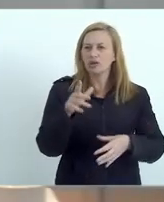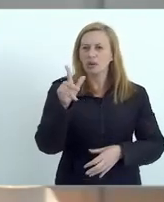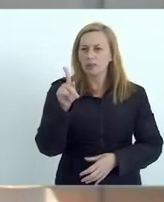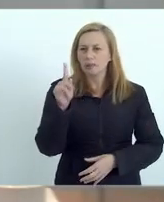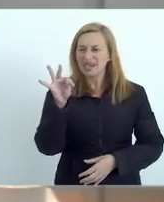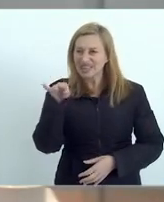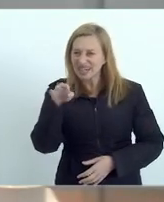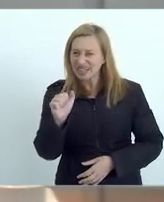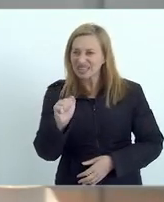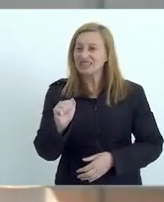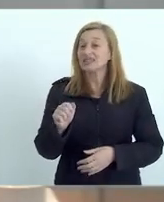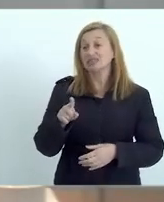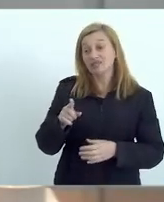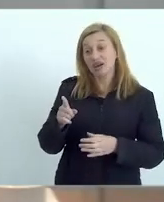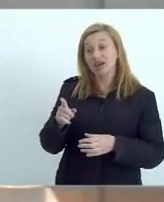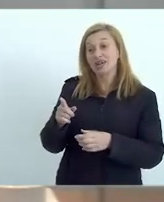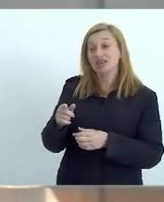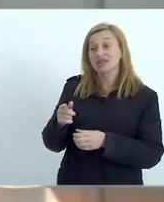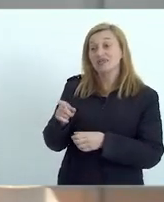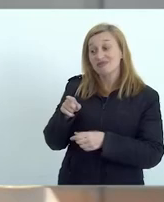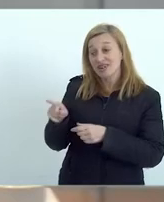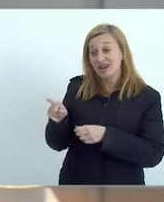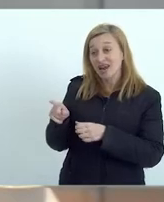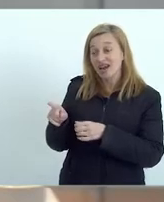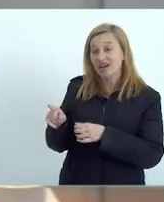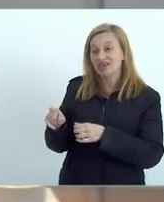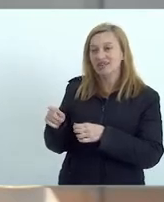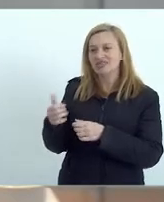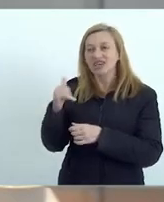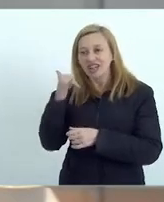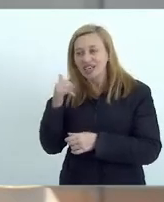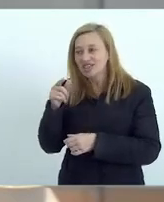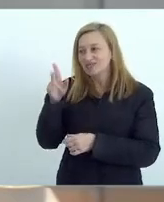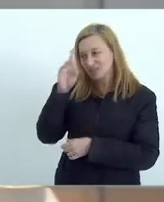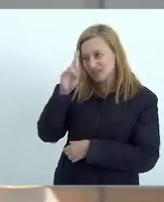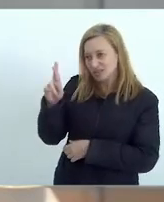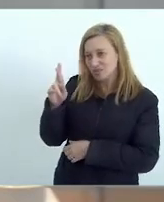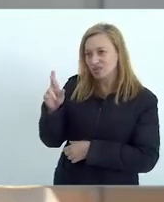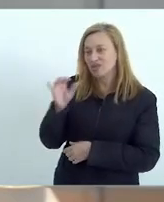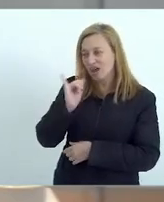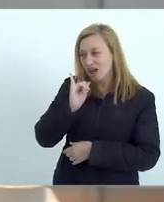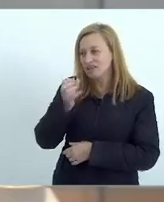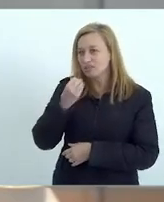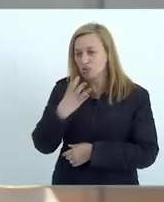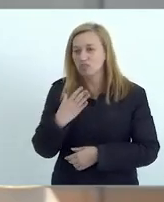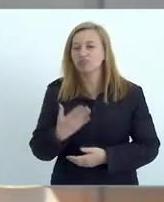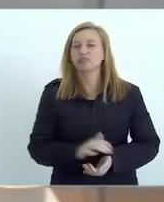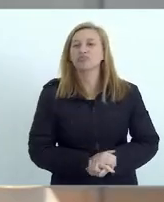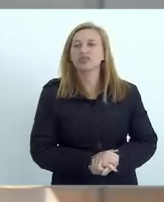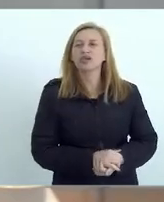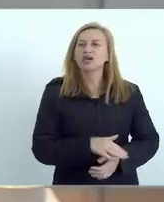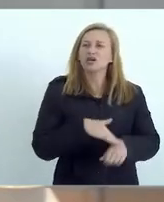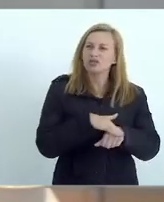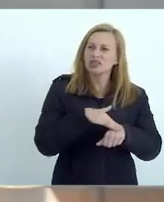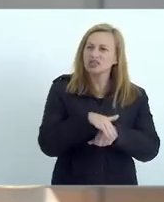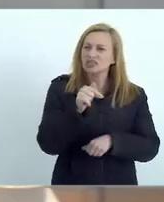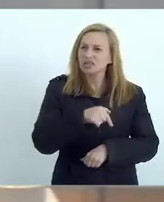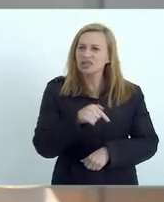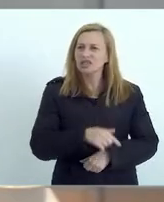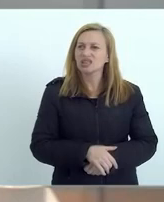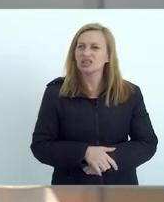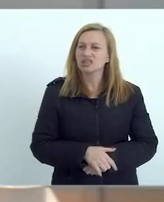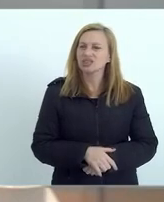Patrícia que de vez em quando perturba a senhora lá e e todas as comissões que o relato é sempre igual então dizia estava conversando